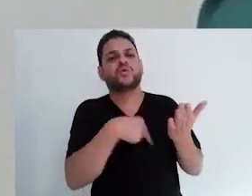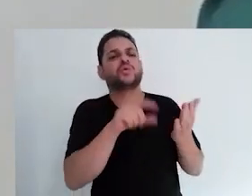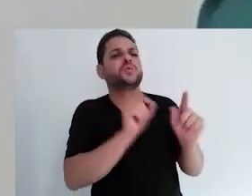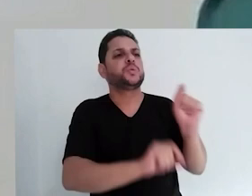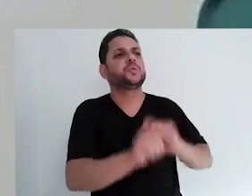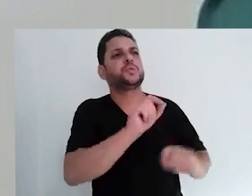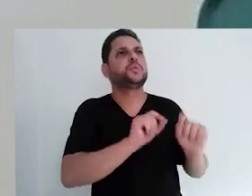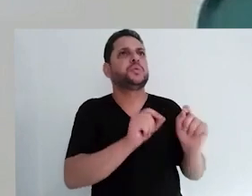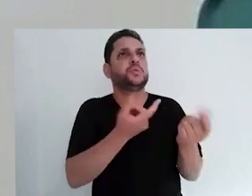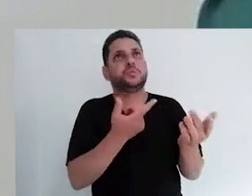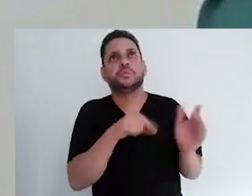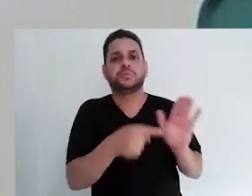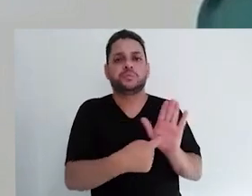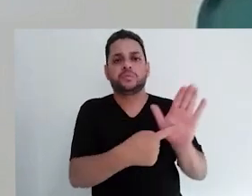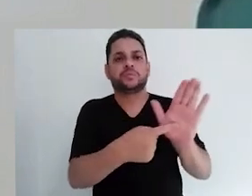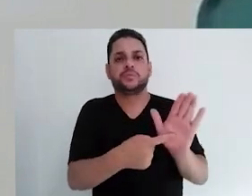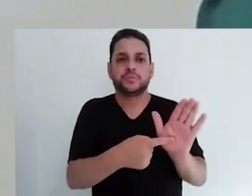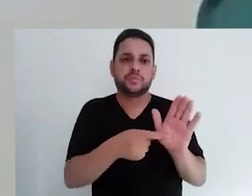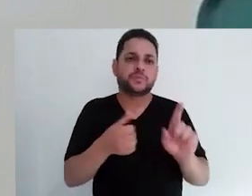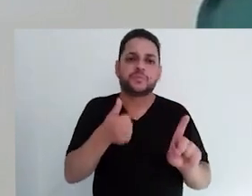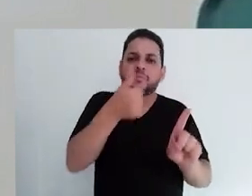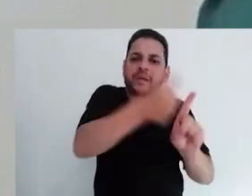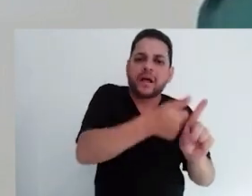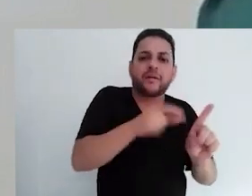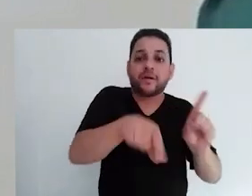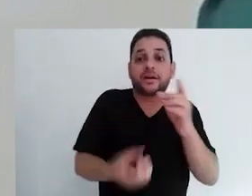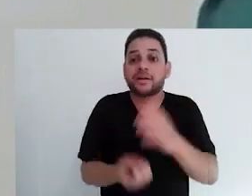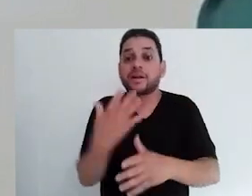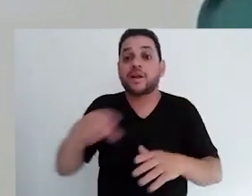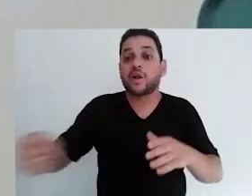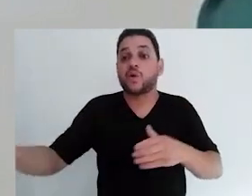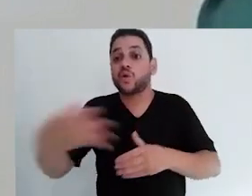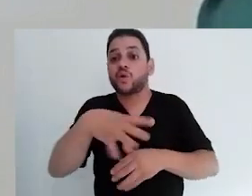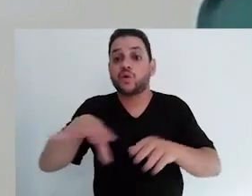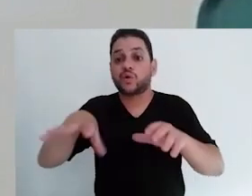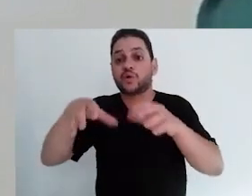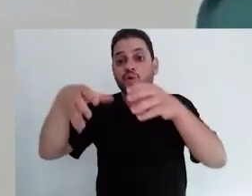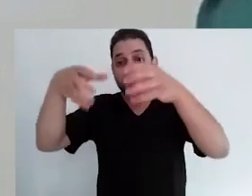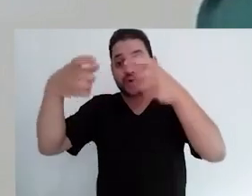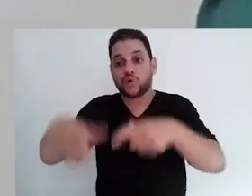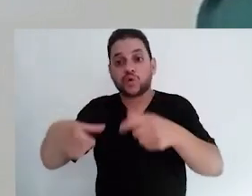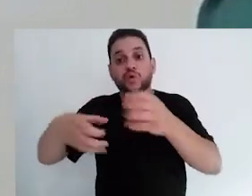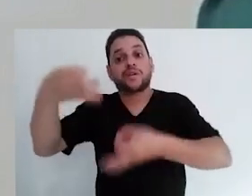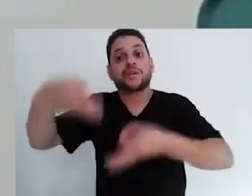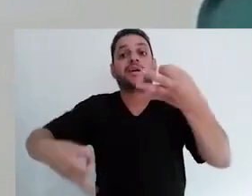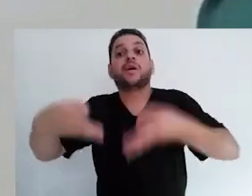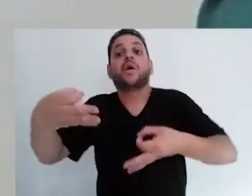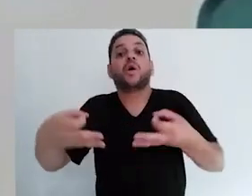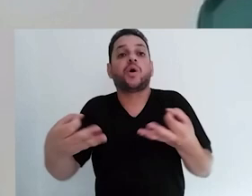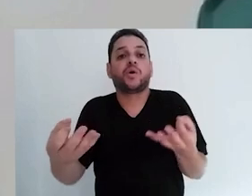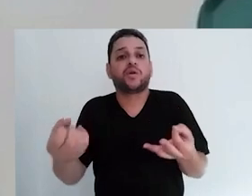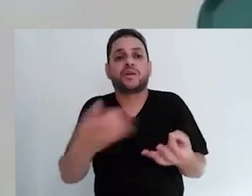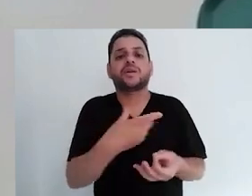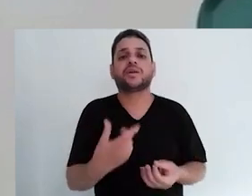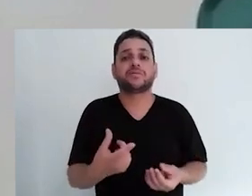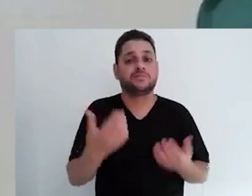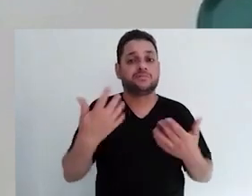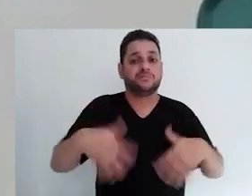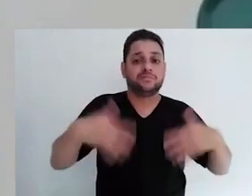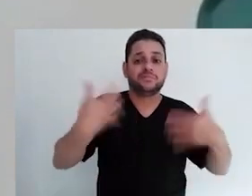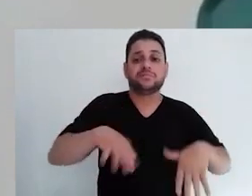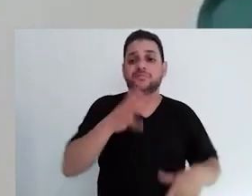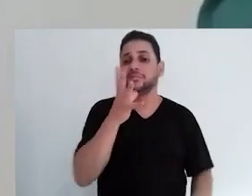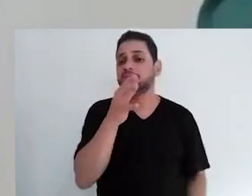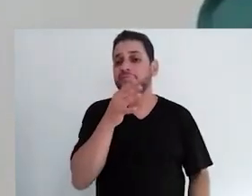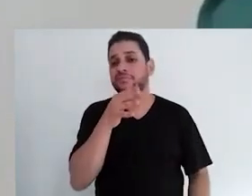representar a criação de uma vara nova, de uma sede nova em determinado lugar e não em outro, tudo isso é muito custoso, muito difícil, leva muito tempo.